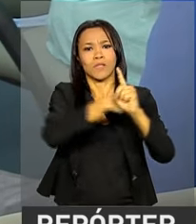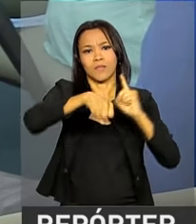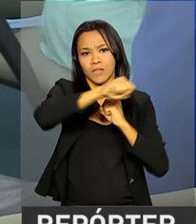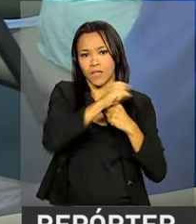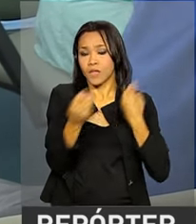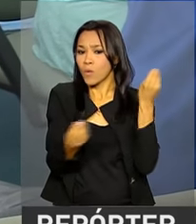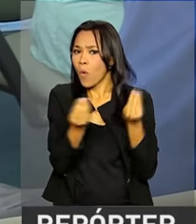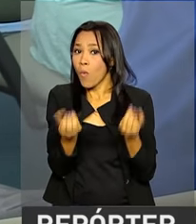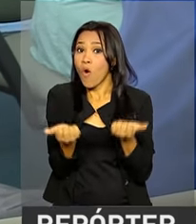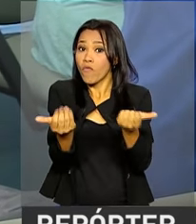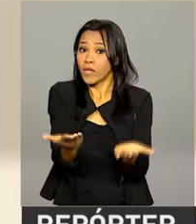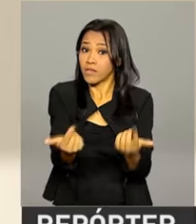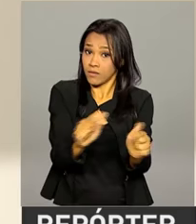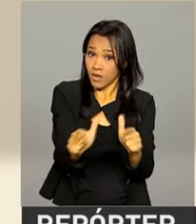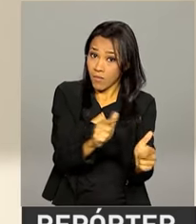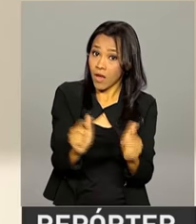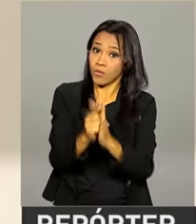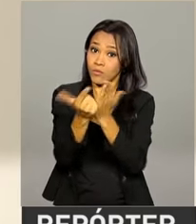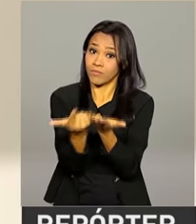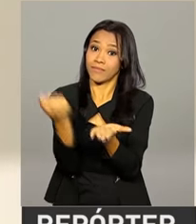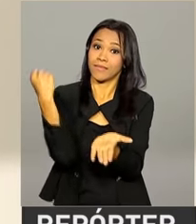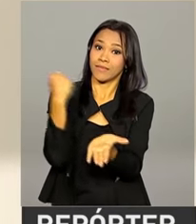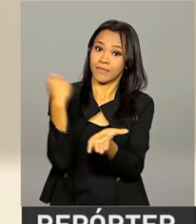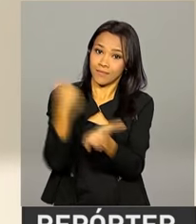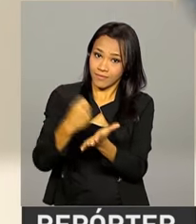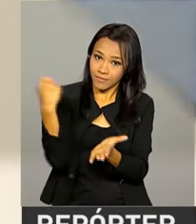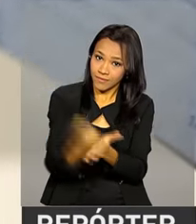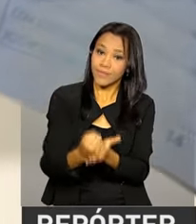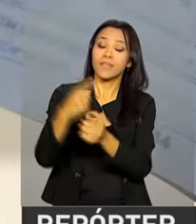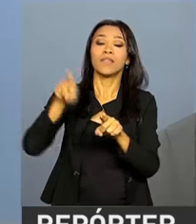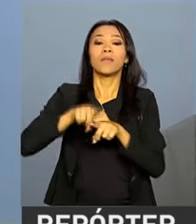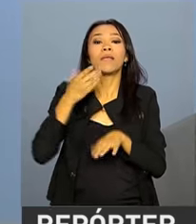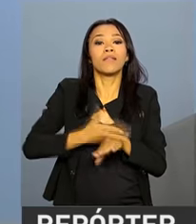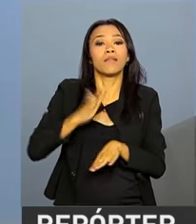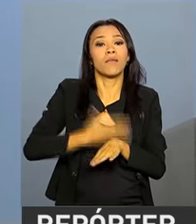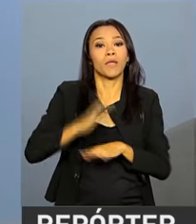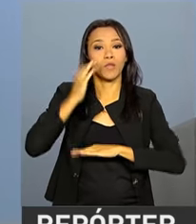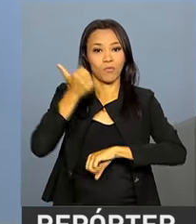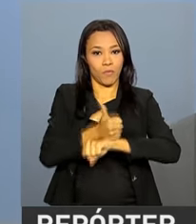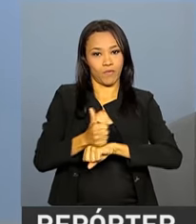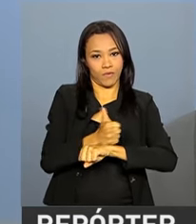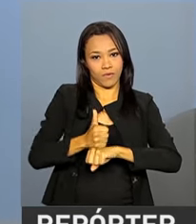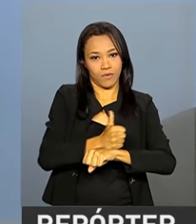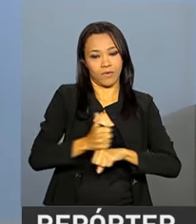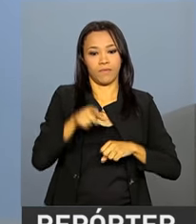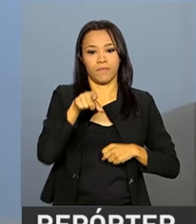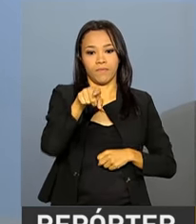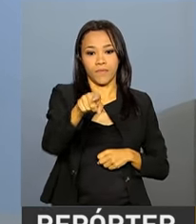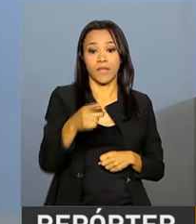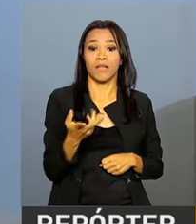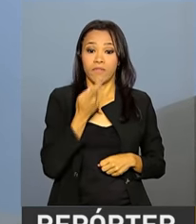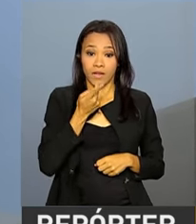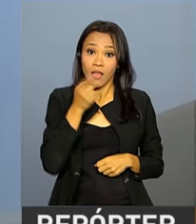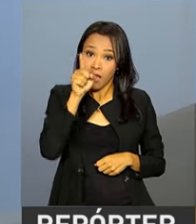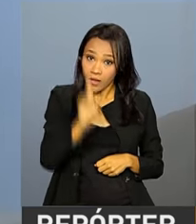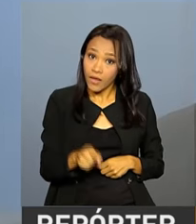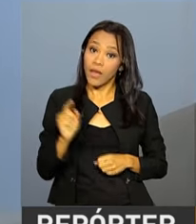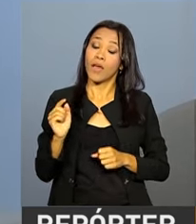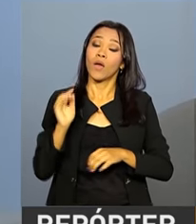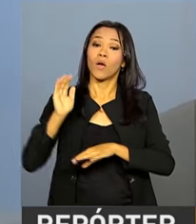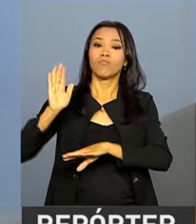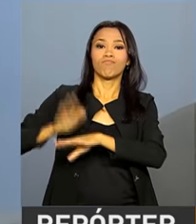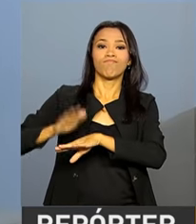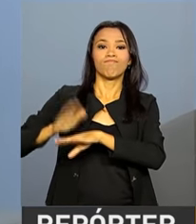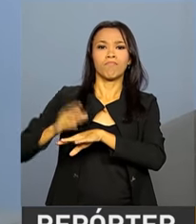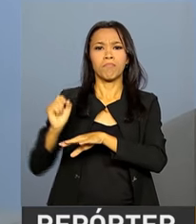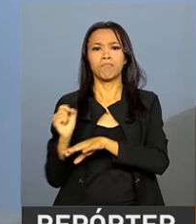oferecendo trabalho com carteira assinada e qualificação profissional o projeto aprendiz na medida é uma iniciativa do Ministério do Trabalho